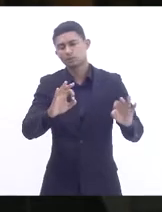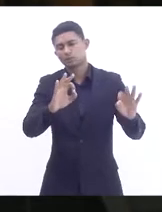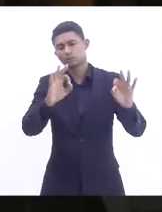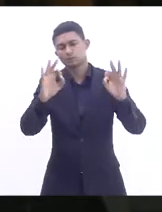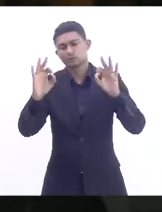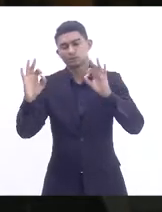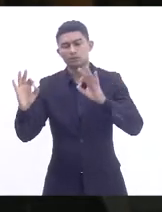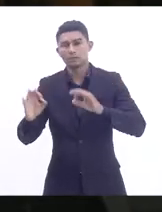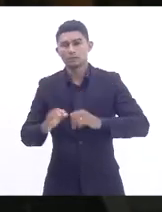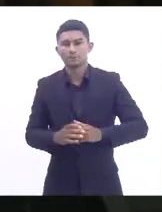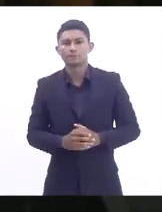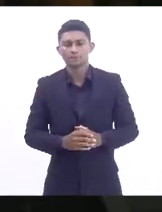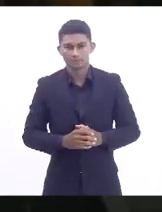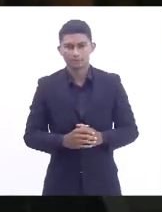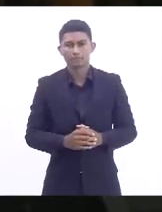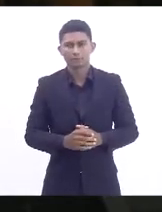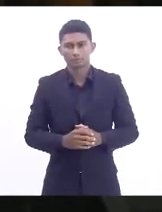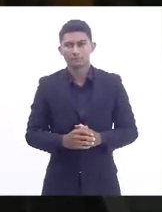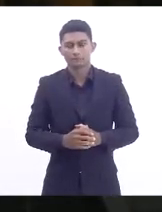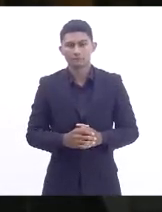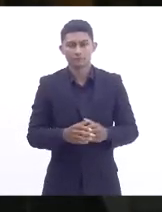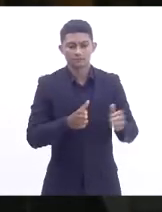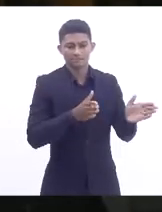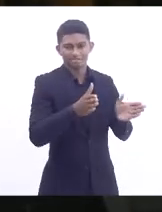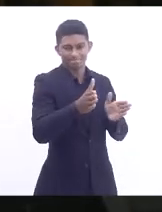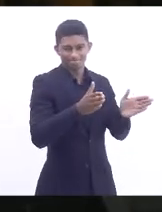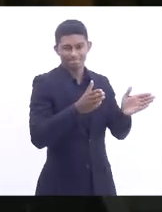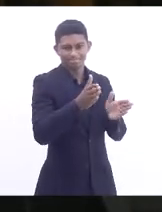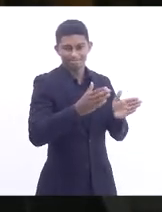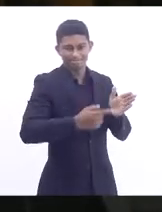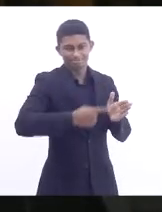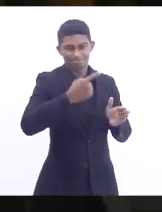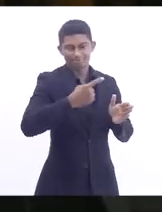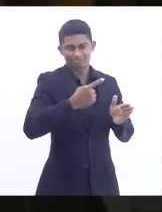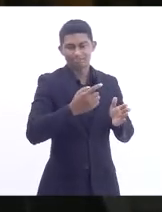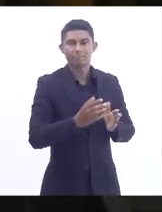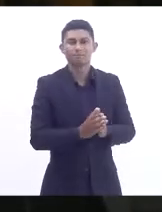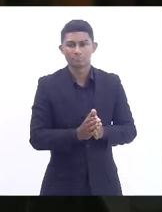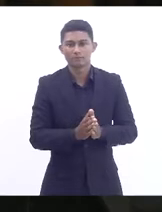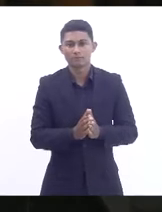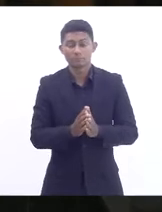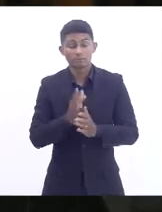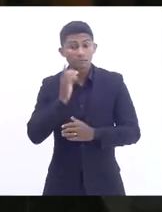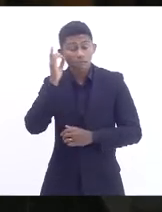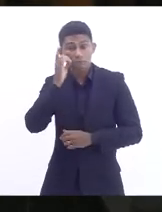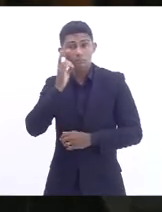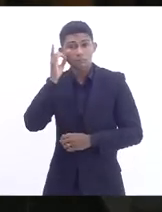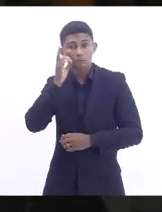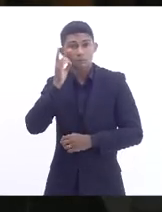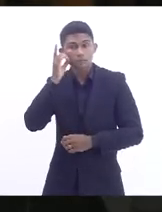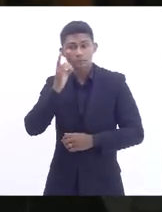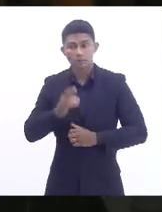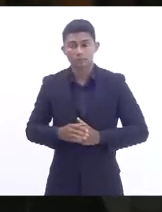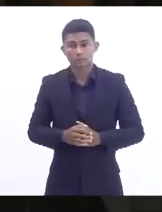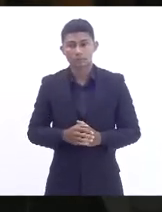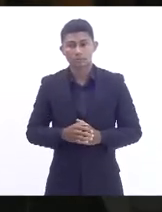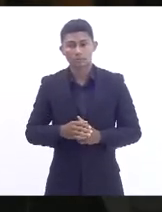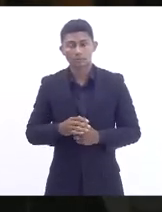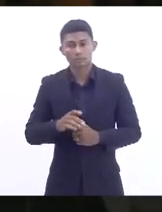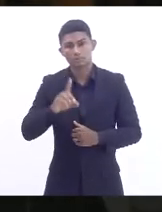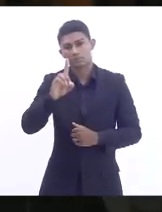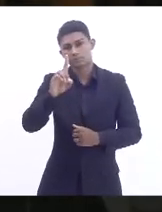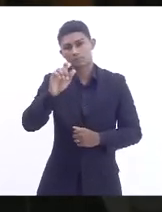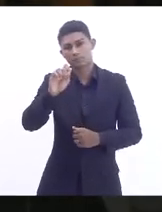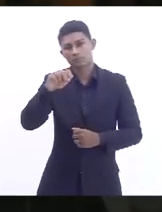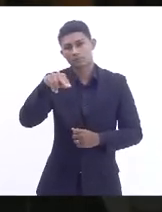participam do expediente inicial, o senhor deputado Daniel